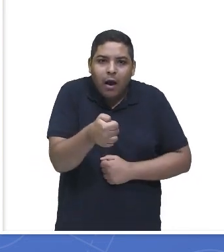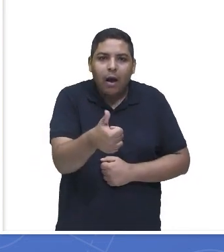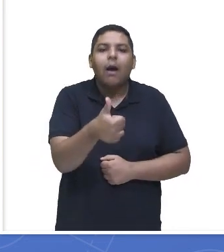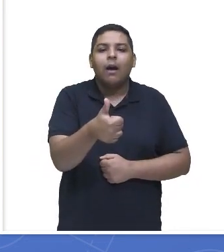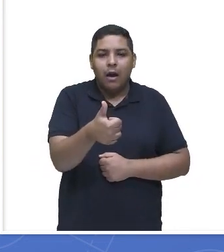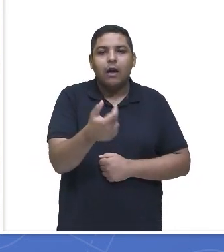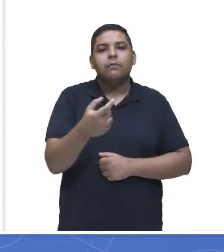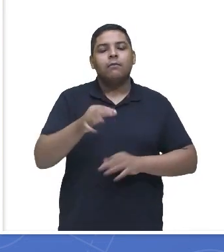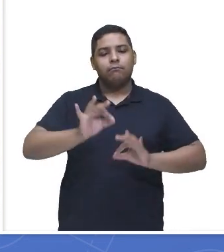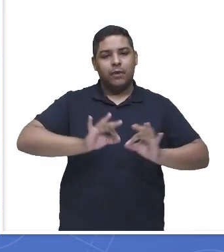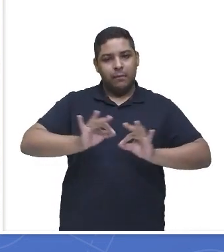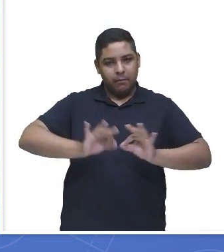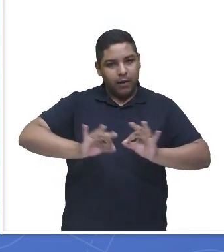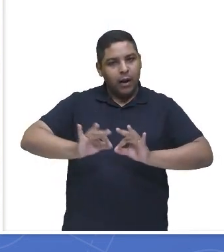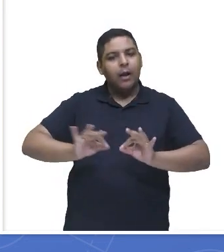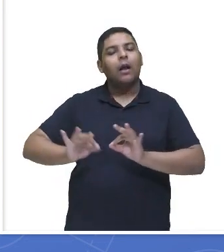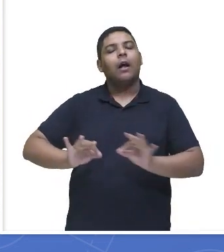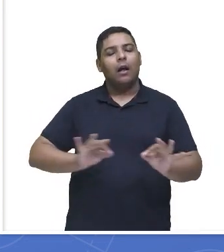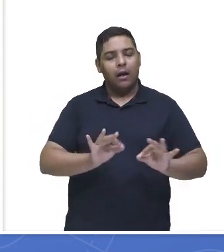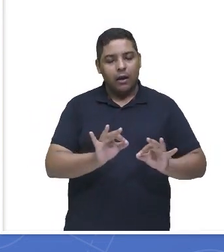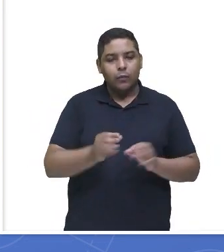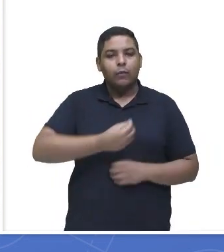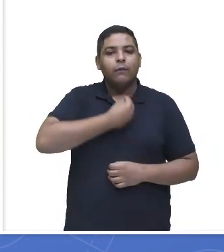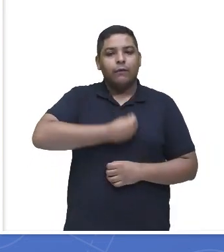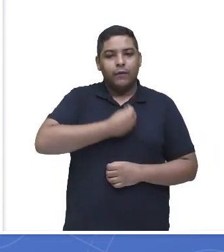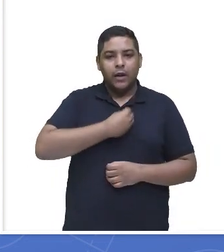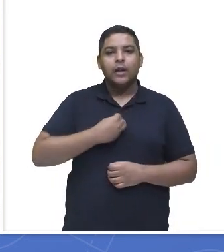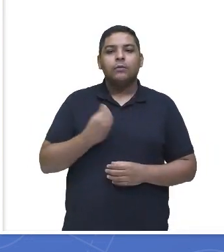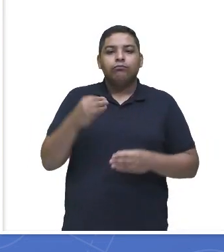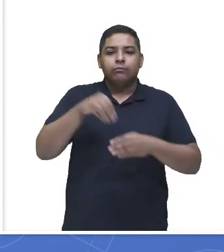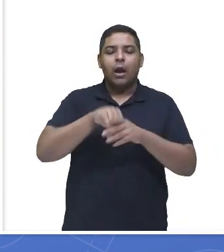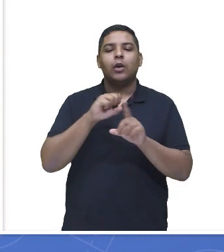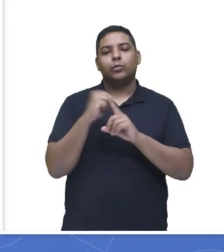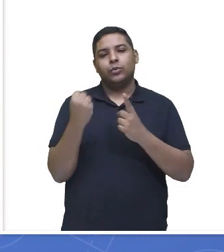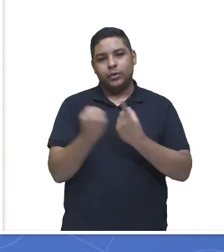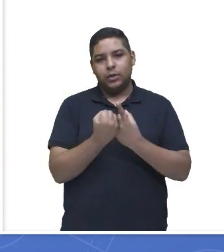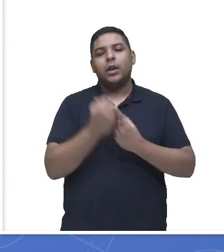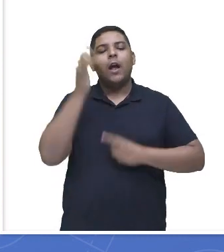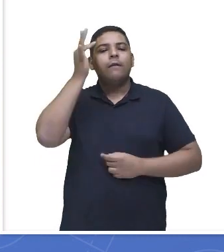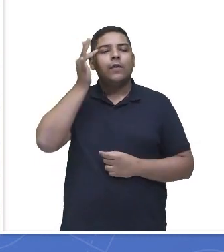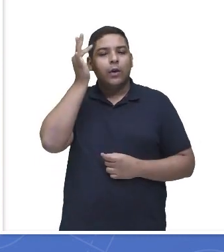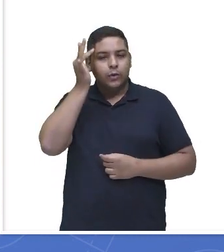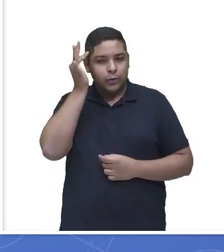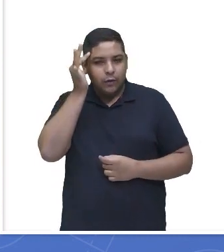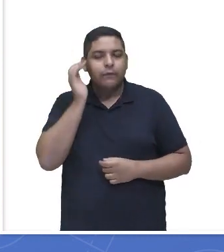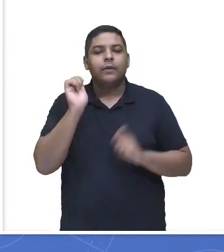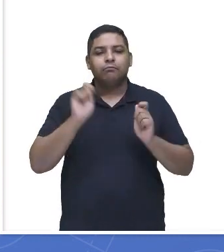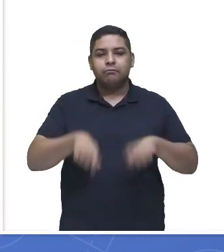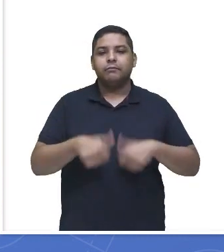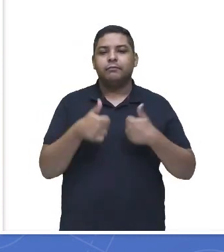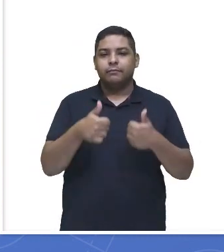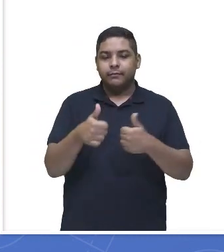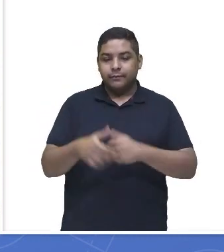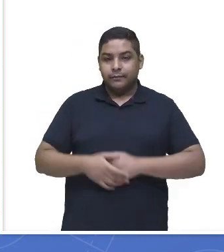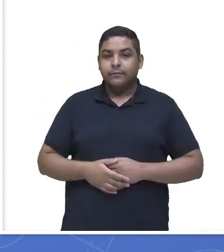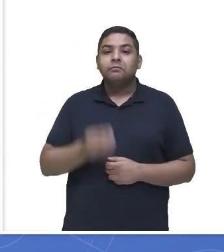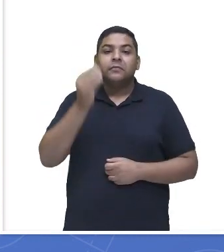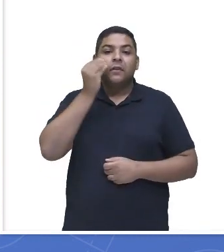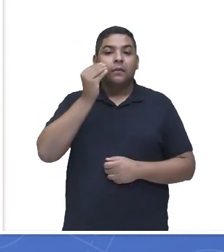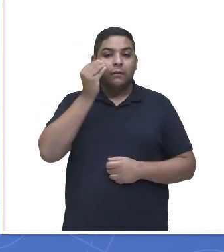mais preparados para fazer a diferença dentro dessa sociedade. E nada melhor do que a filosofia para isso, é ou não é verdade? Vamos ver qual é